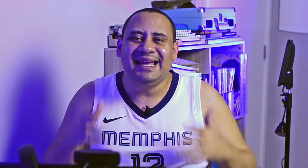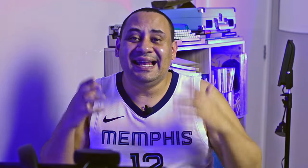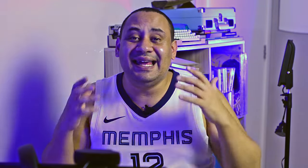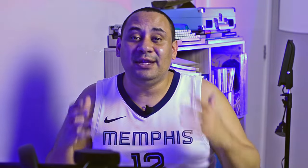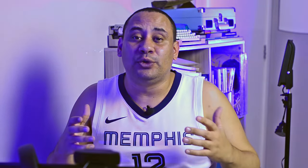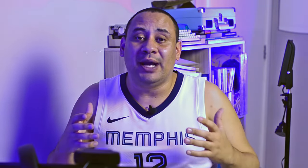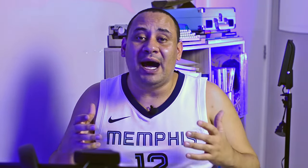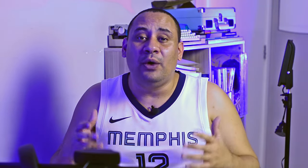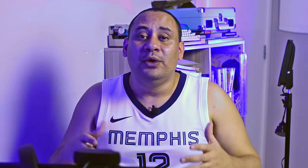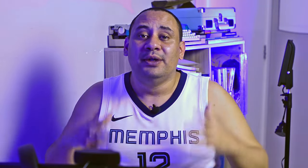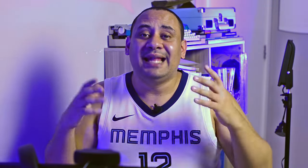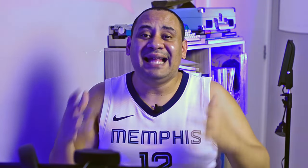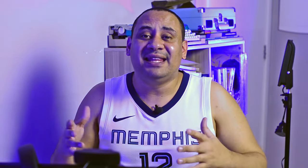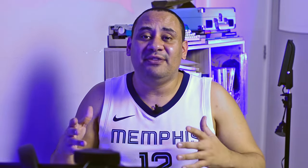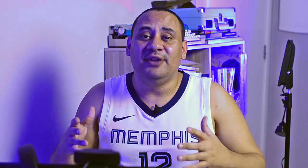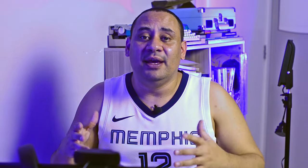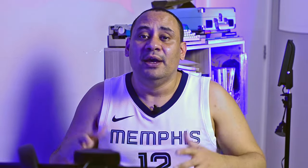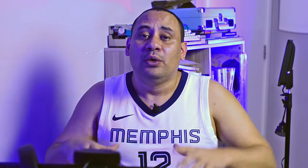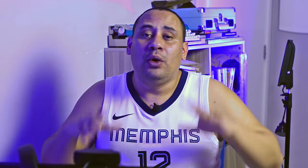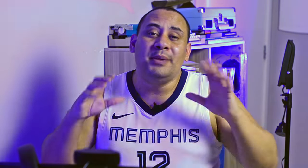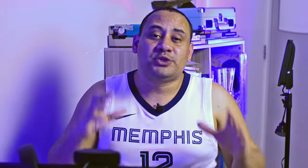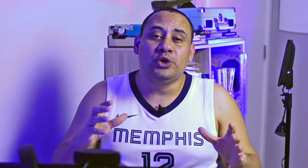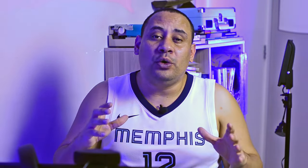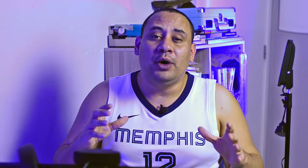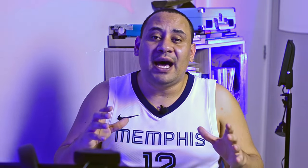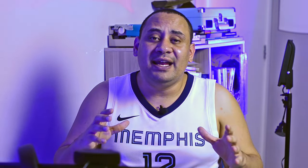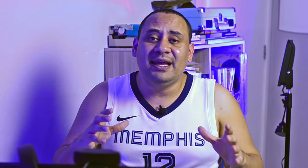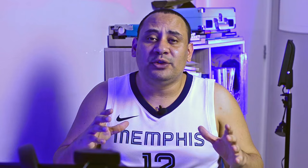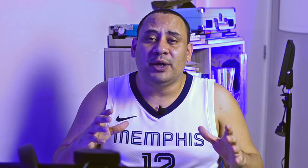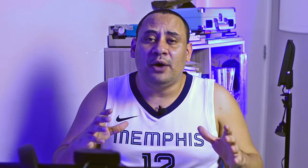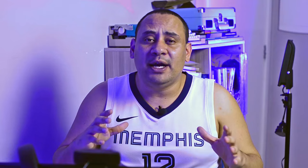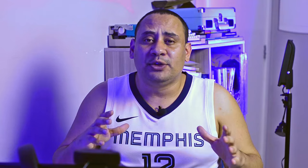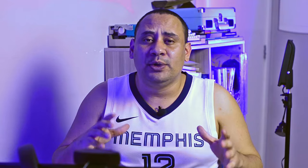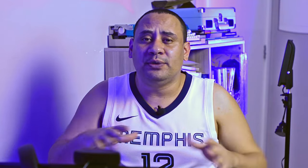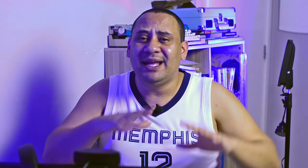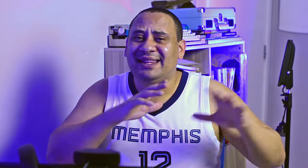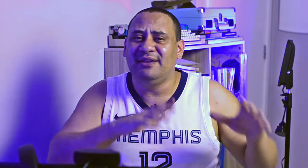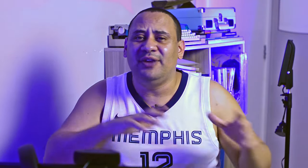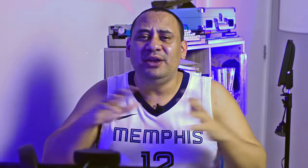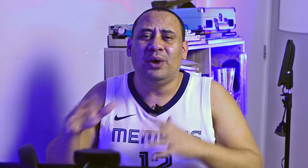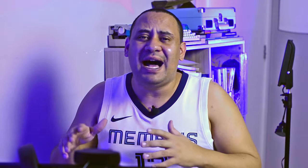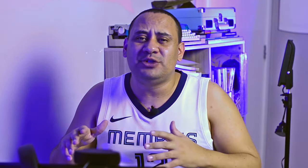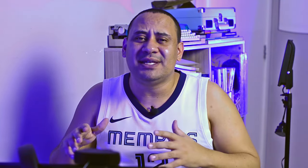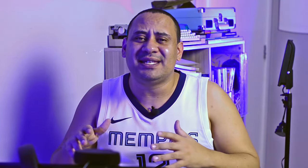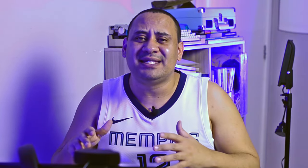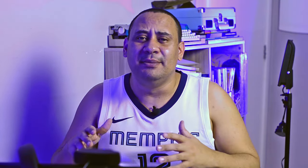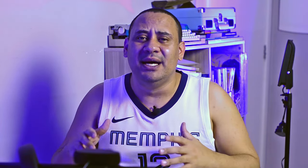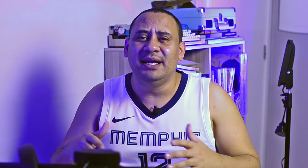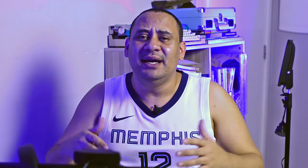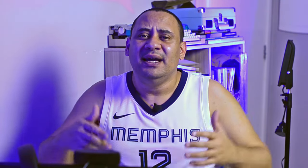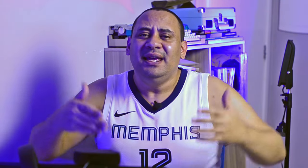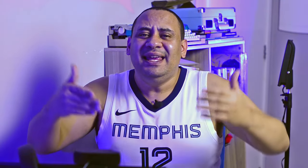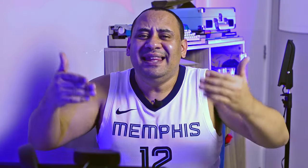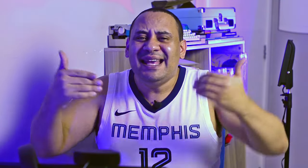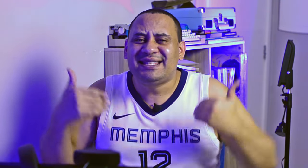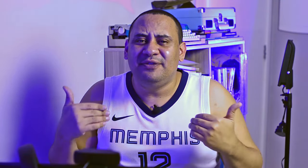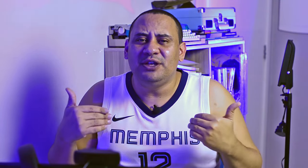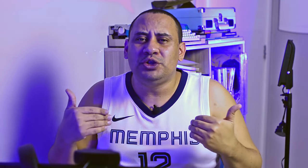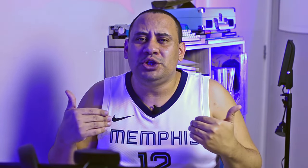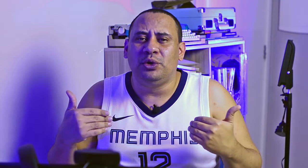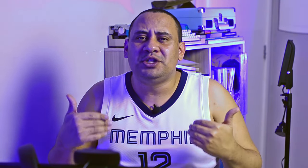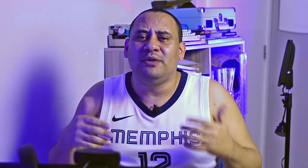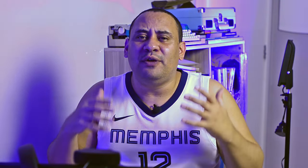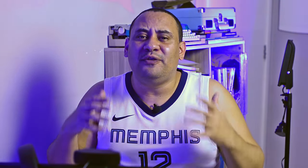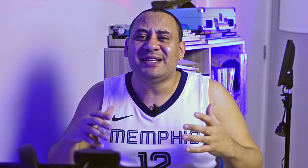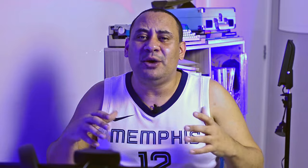Propaganda eleitoral na TV. Começou o horário eleitoral gratuito na TV e no rádio essa semana, e nesse